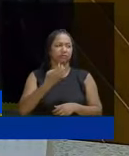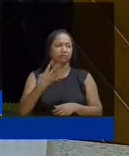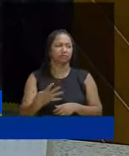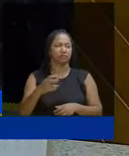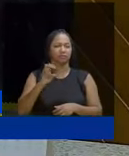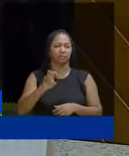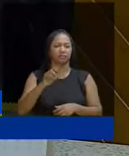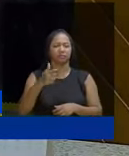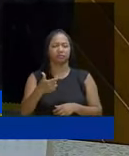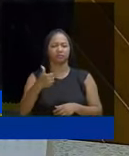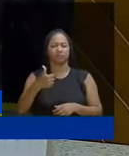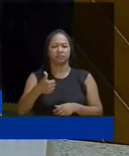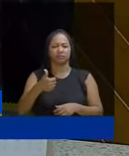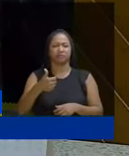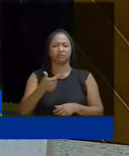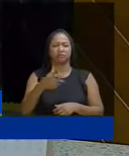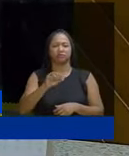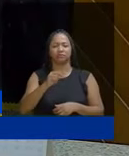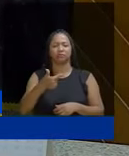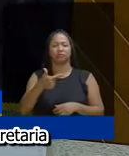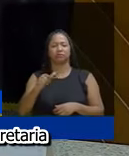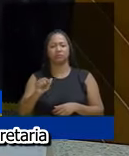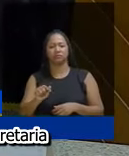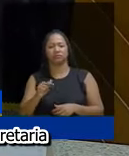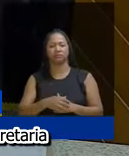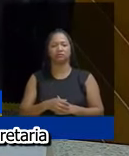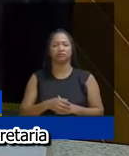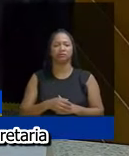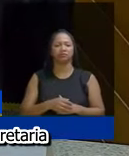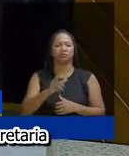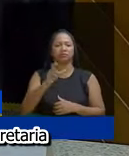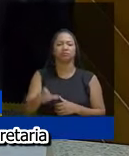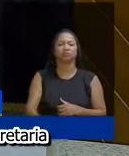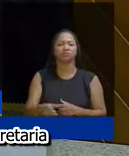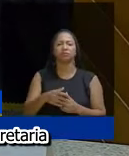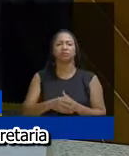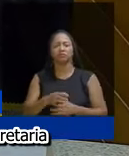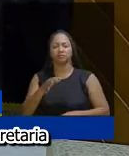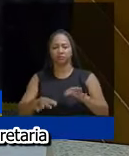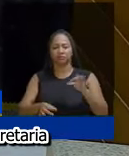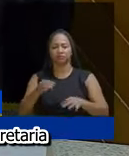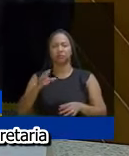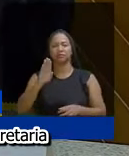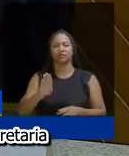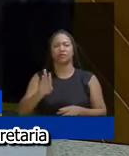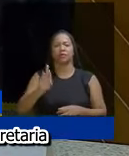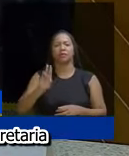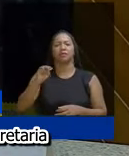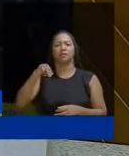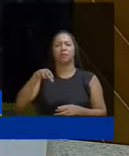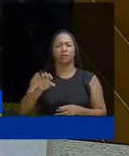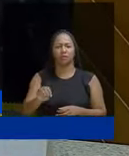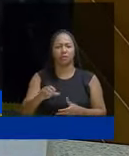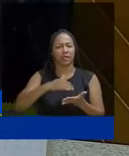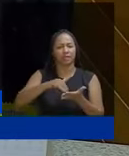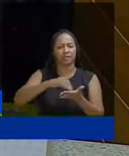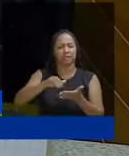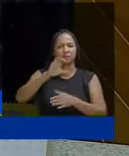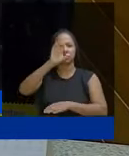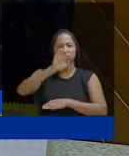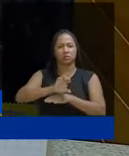004521 de 2017, referente à gestão do recorrido Bruno Rezende, à frente da Secretaria Estadual